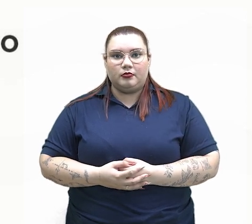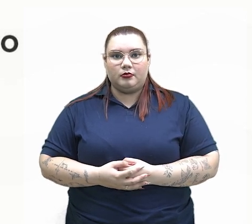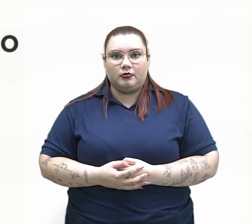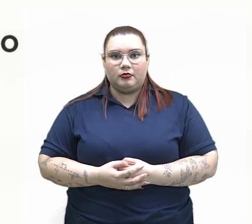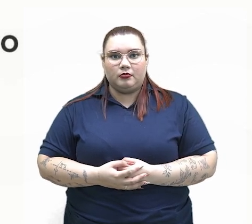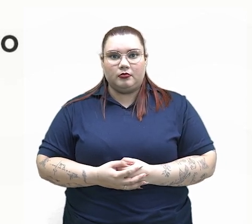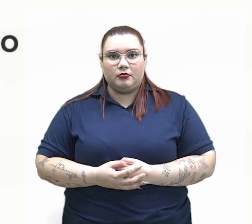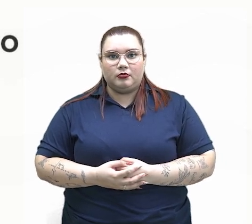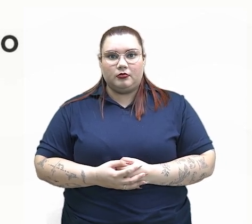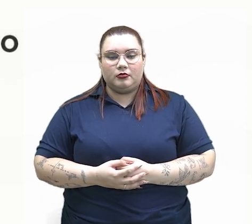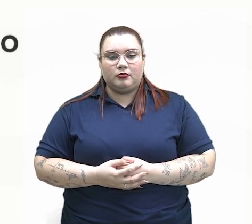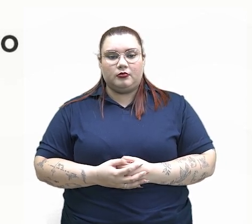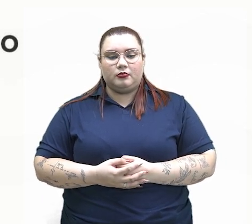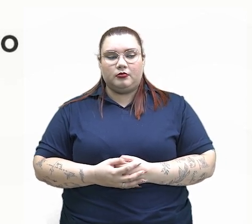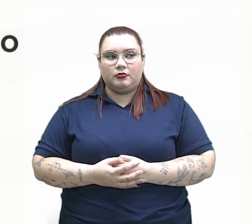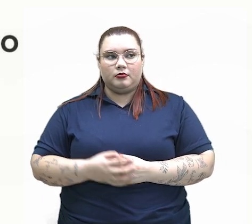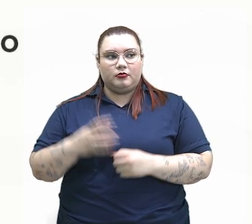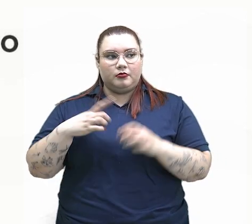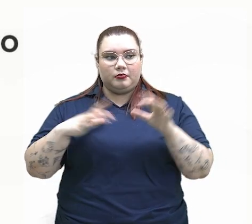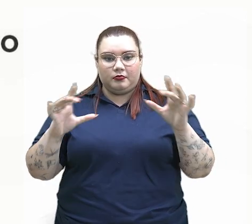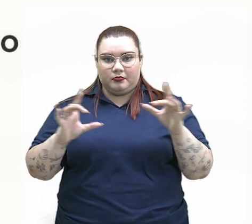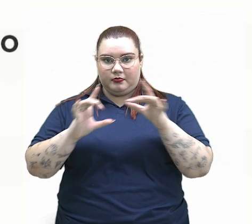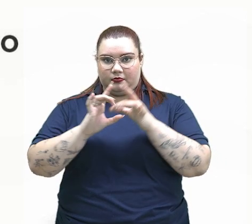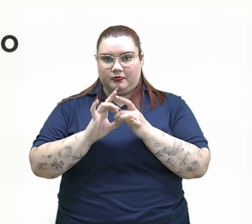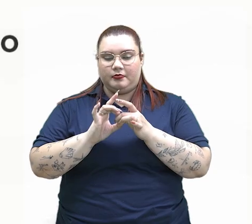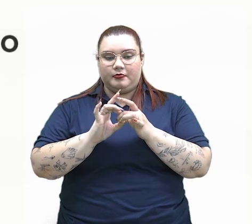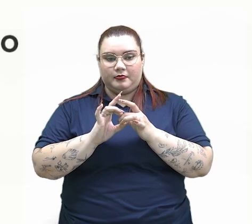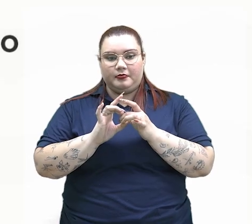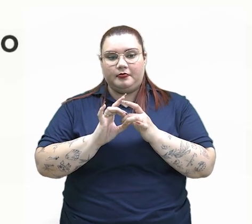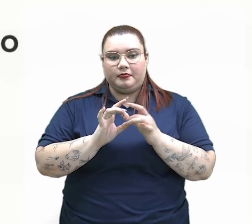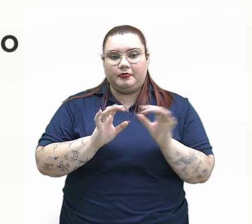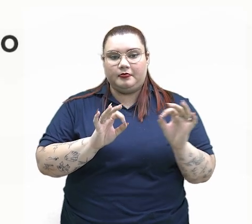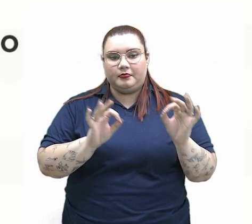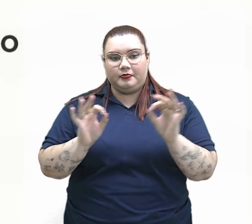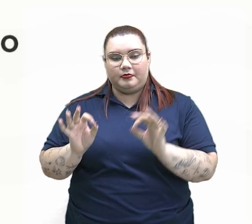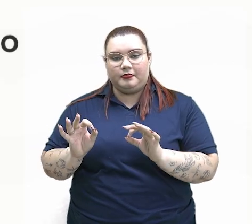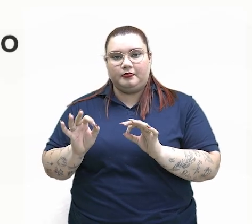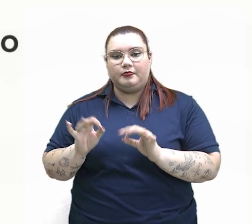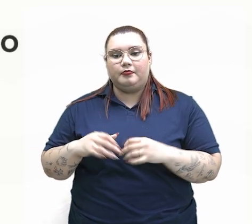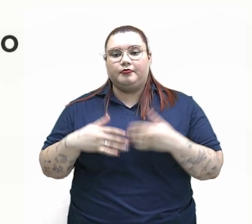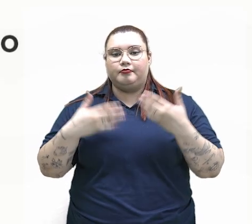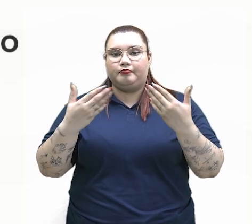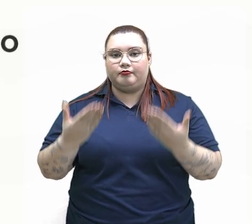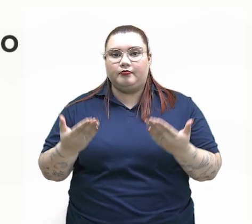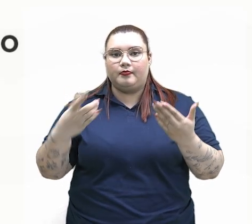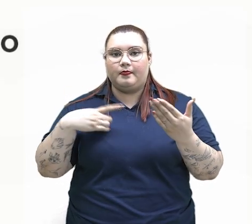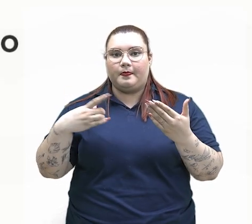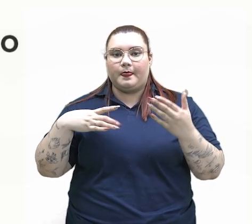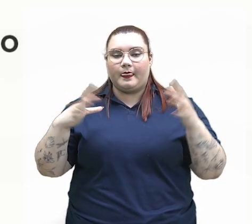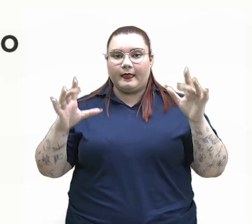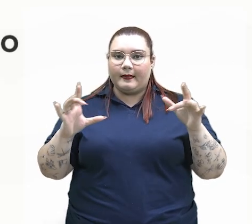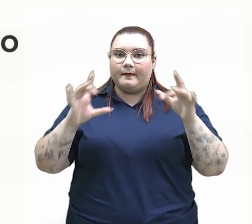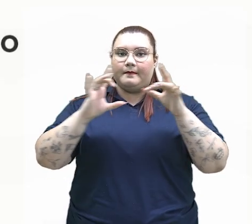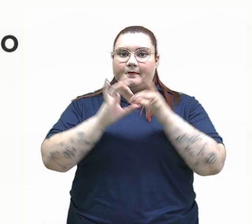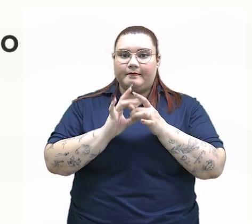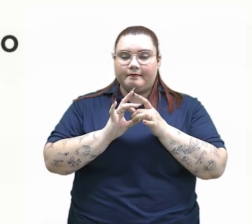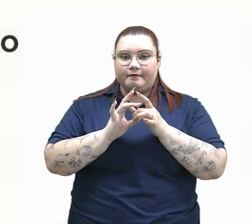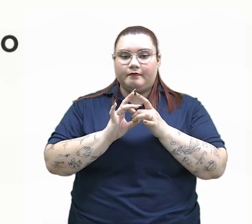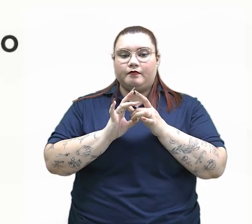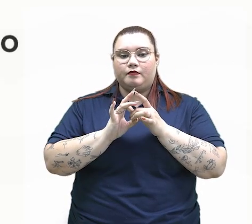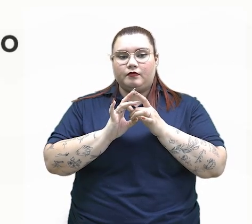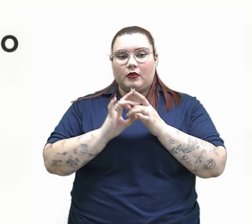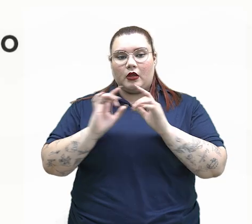outro operador, né, para conectar aqui, ó, o assim, né? Ou seja, ela conectou, no caso,